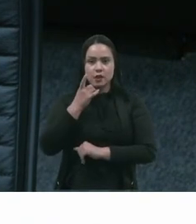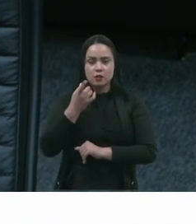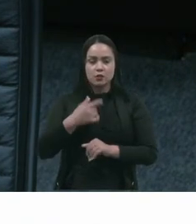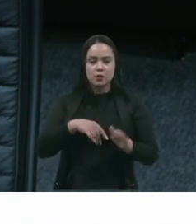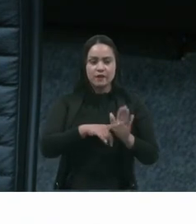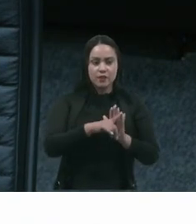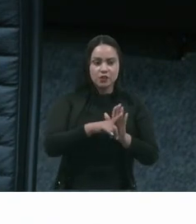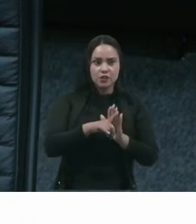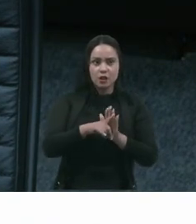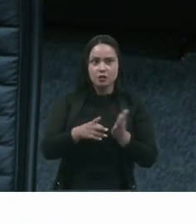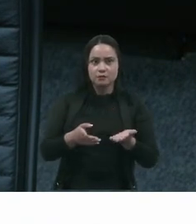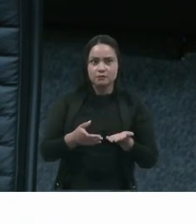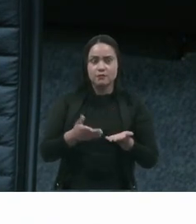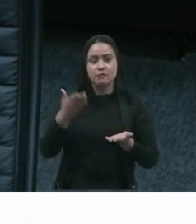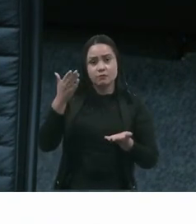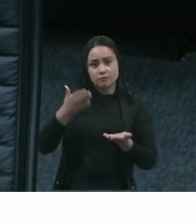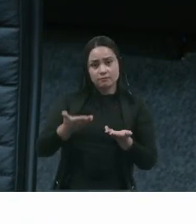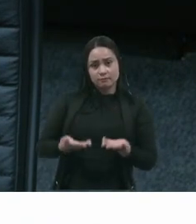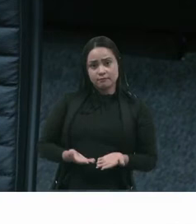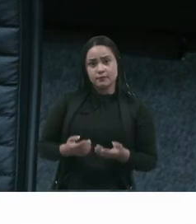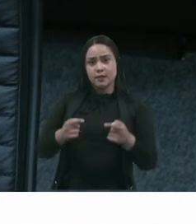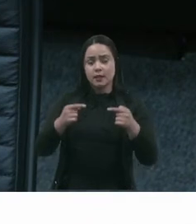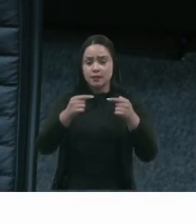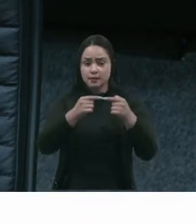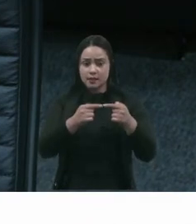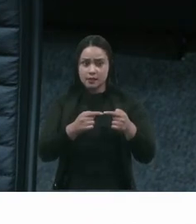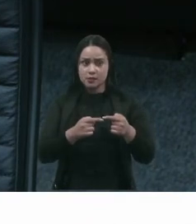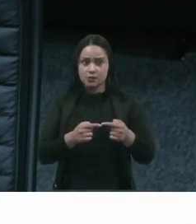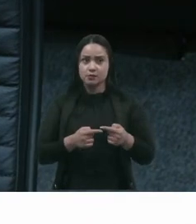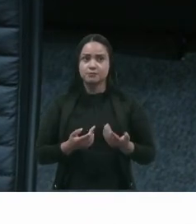investigado e comprova, portanto, esse nexo